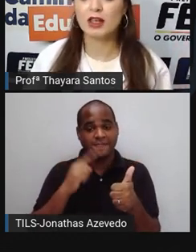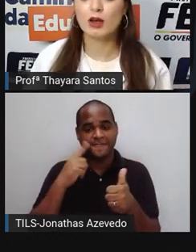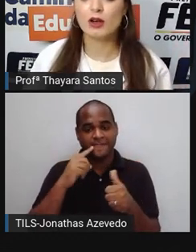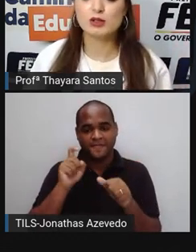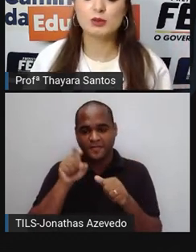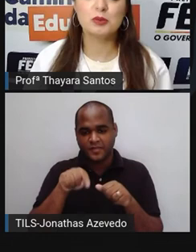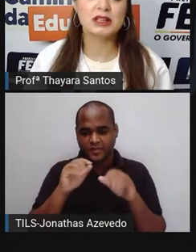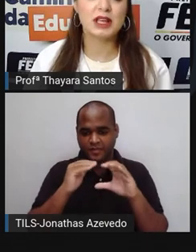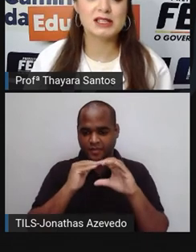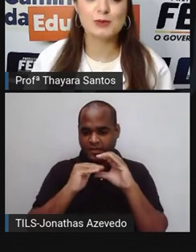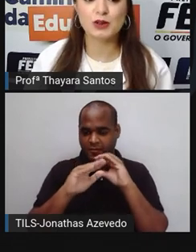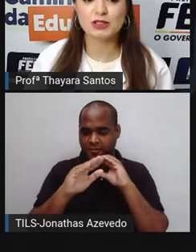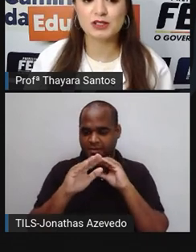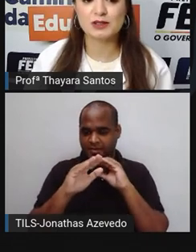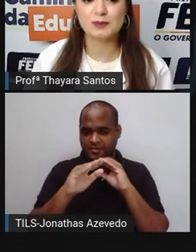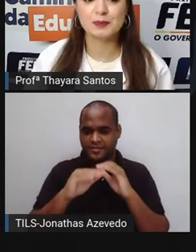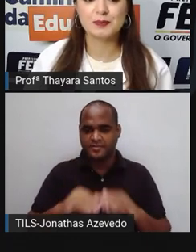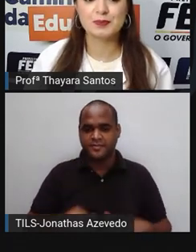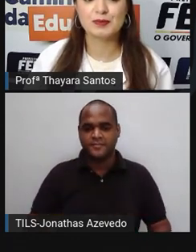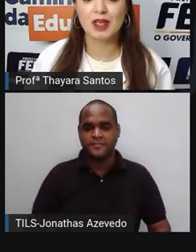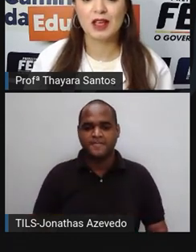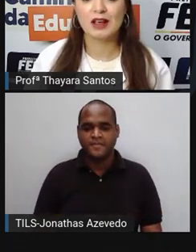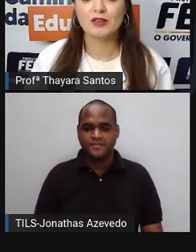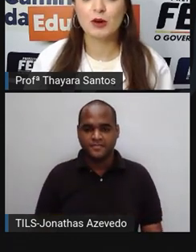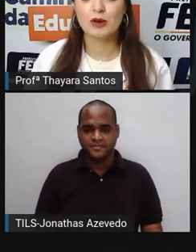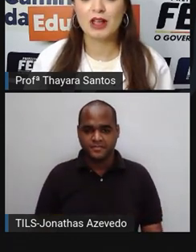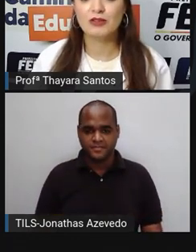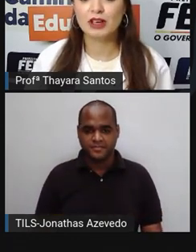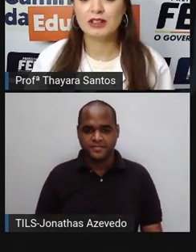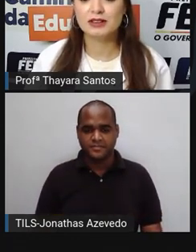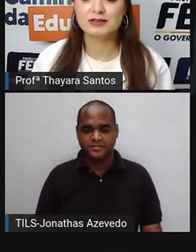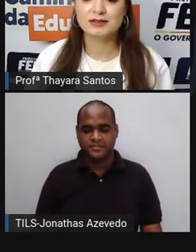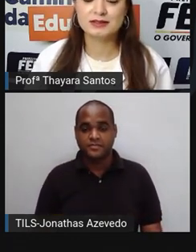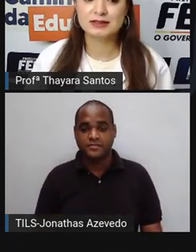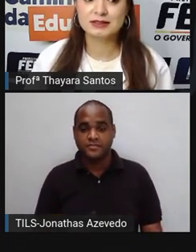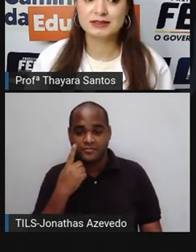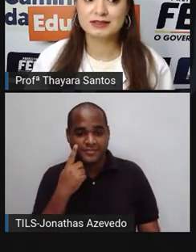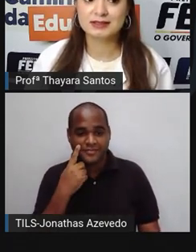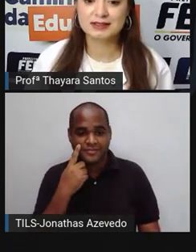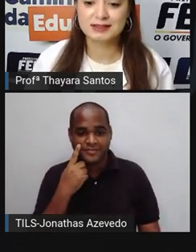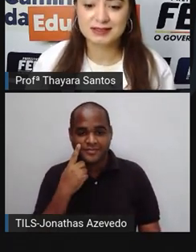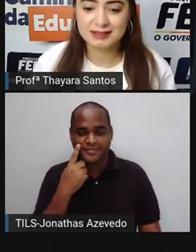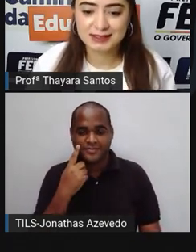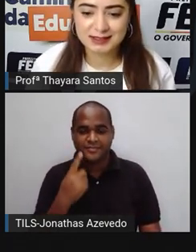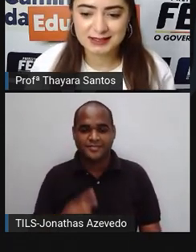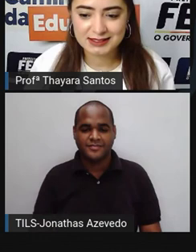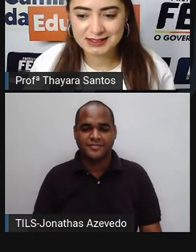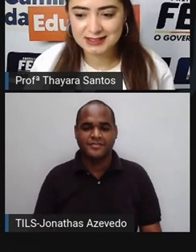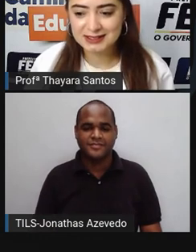vou clicar aqui ó submeter respostas e olha lá ver um